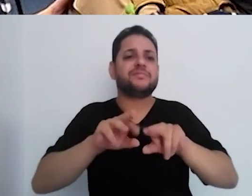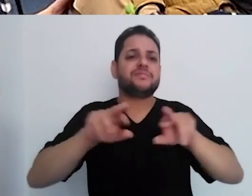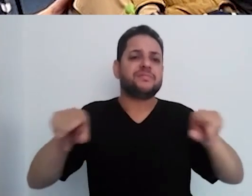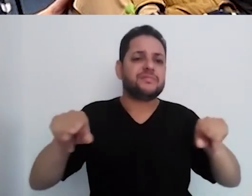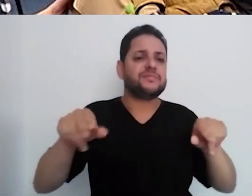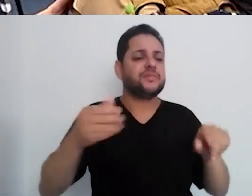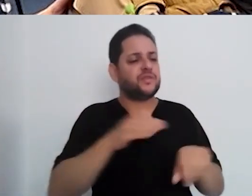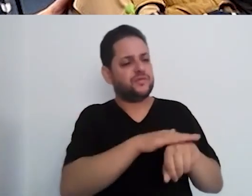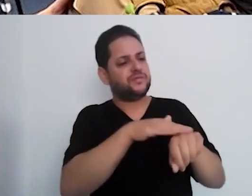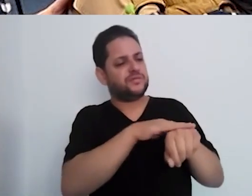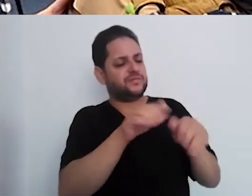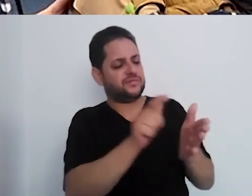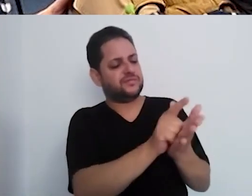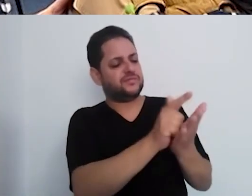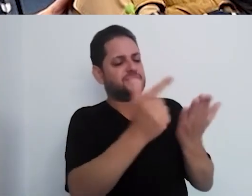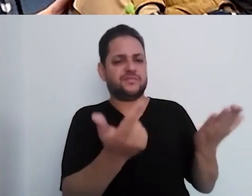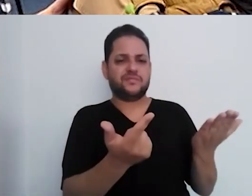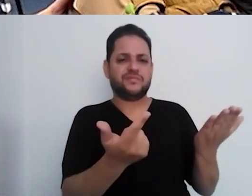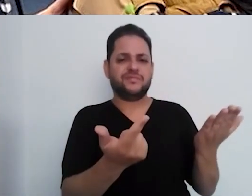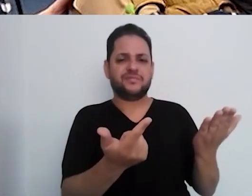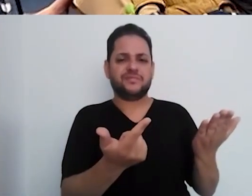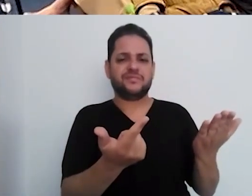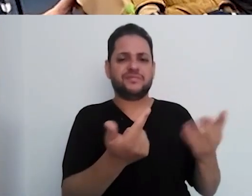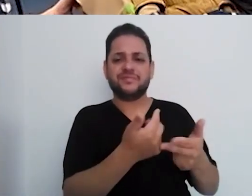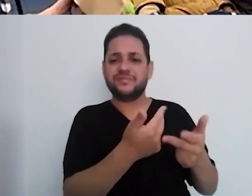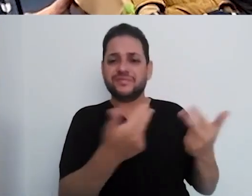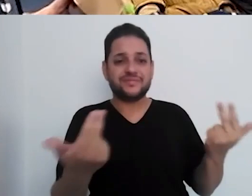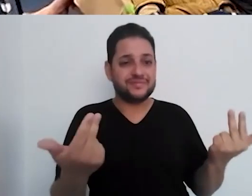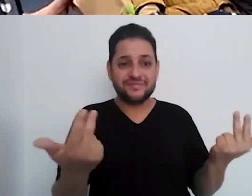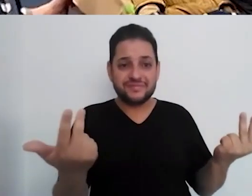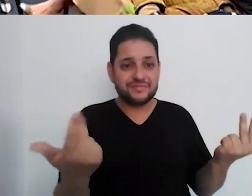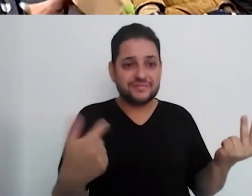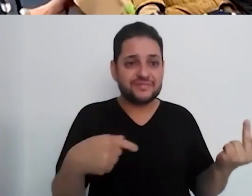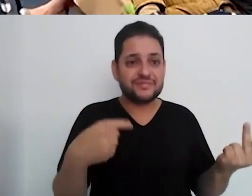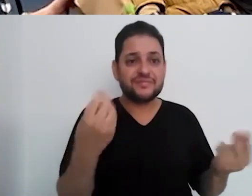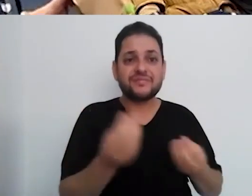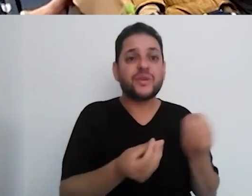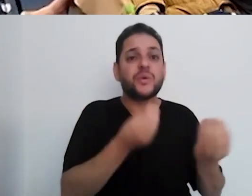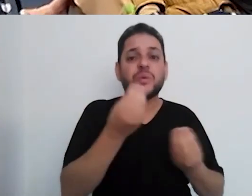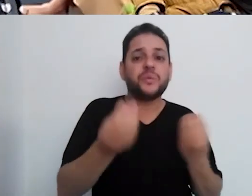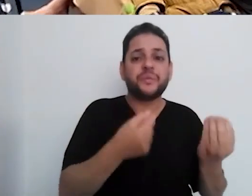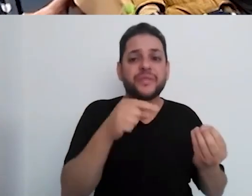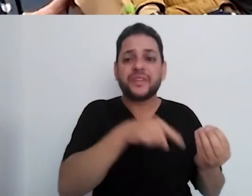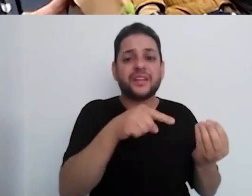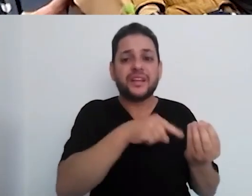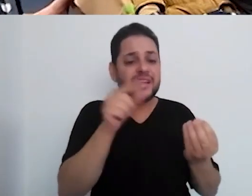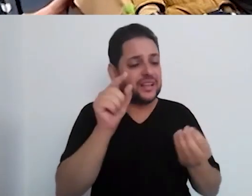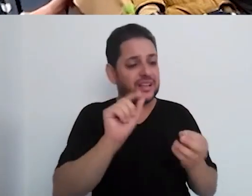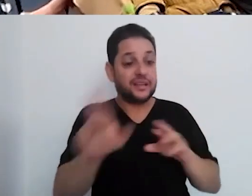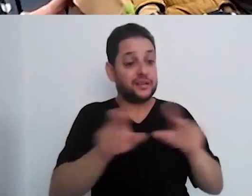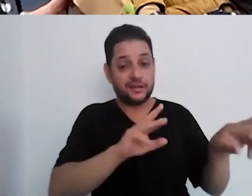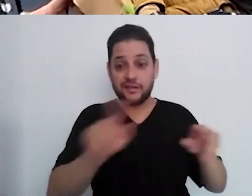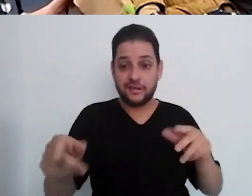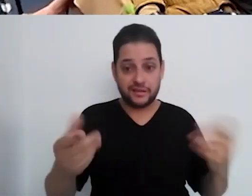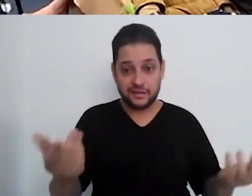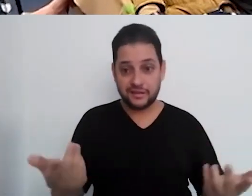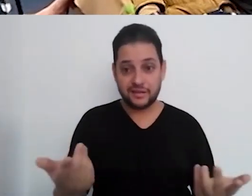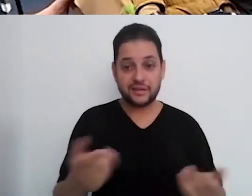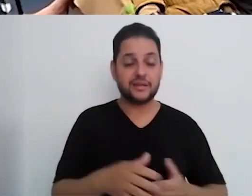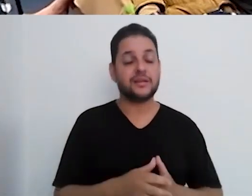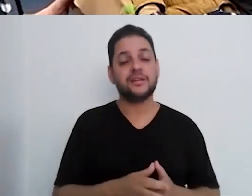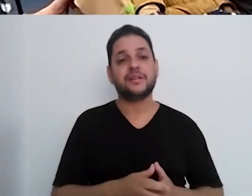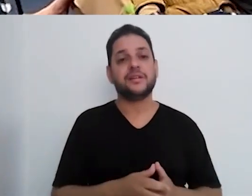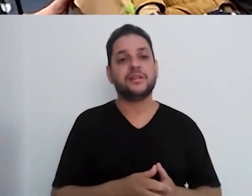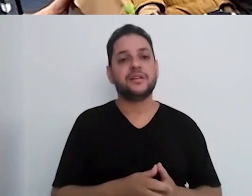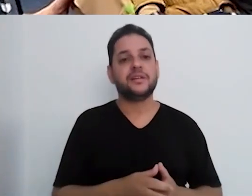jornal, eu sempre escrevo com o Ombudsman da Folha, eu falo, não é isso, não é que... Então, assim, e de fato, assim, está